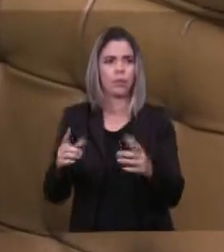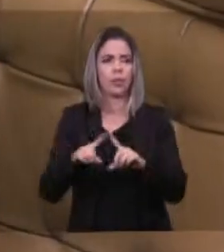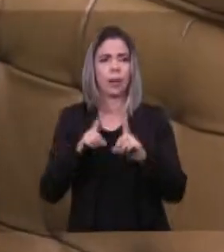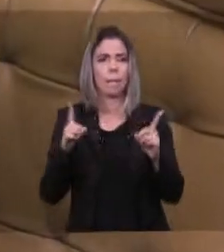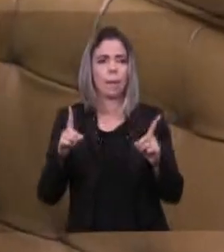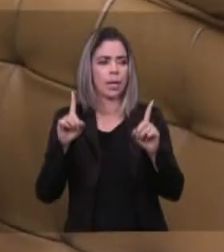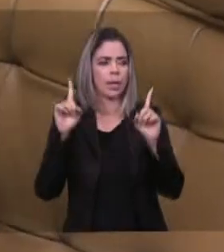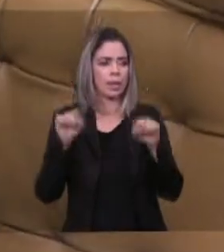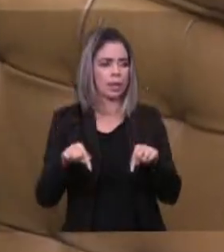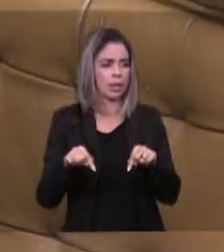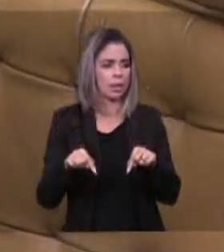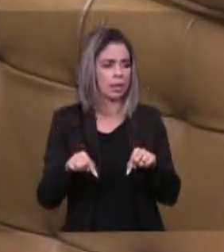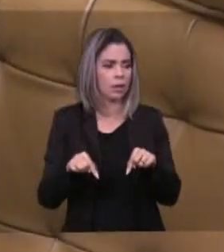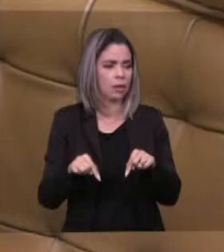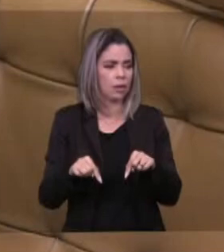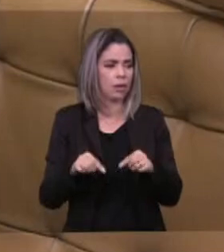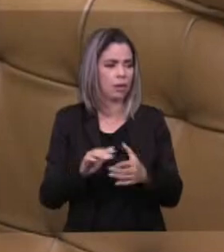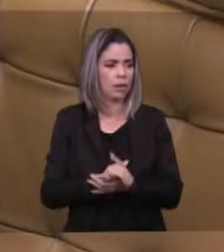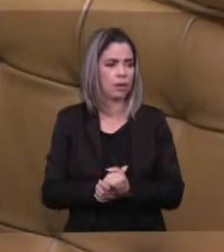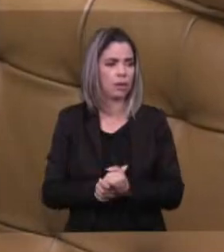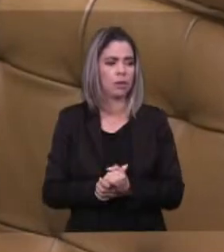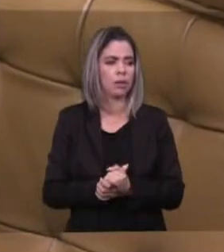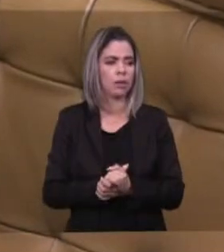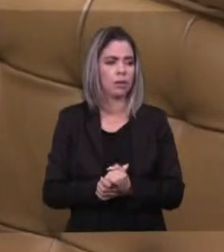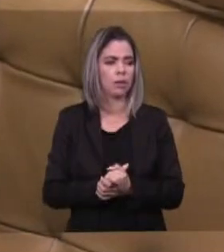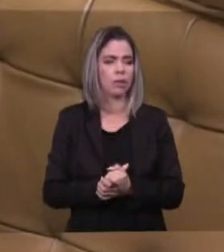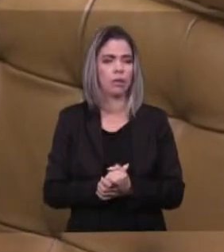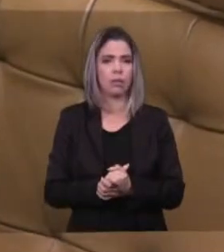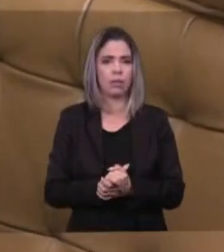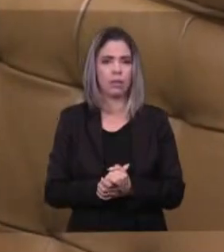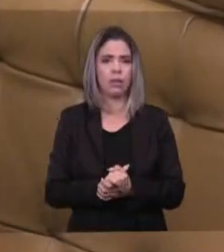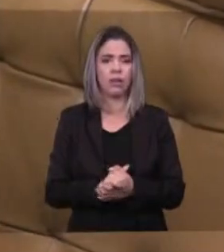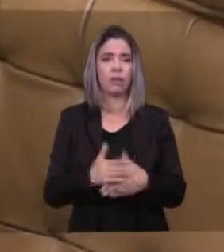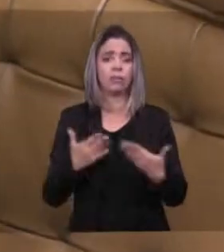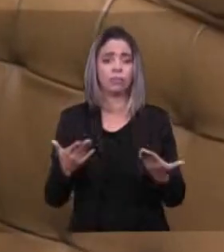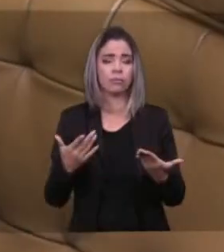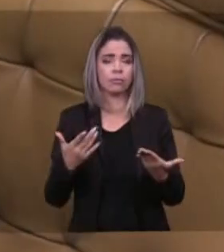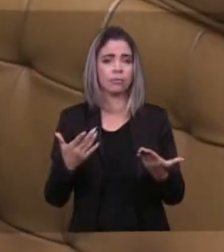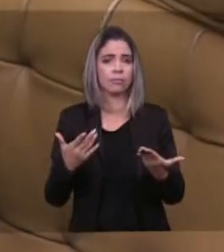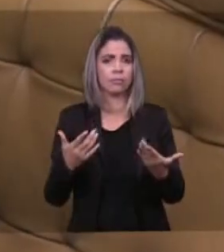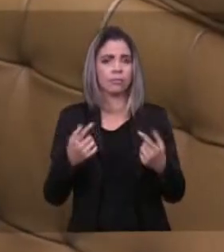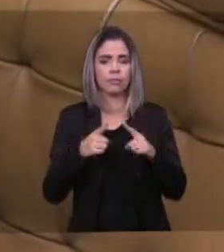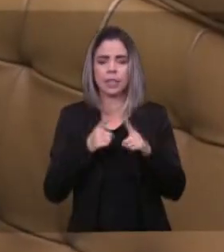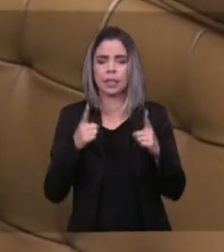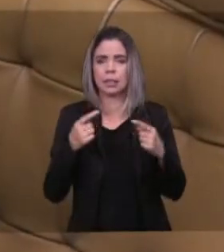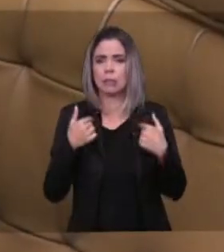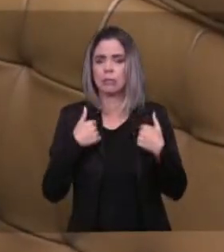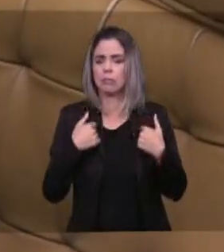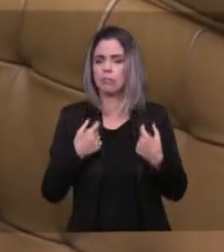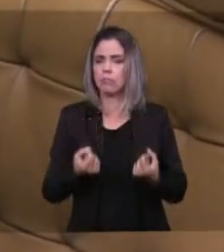temporal sobre o direito de posse de áreas de tradicional ocupação indígena. Vejam, senhores,